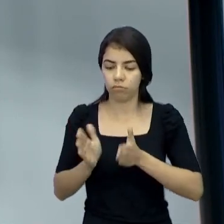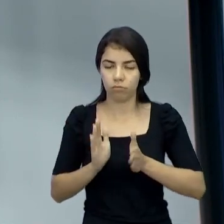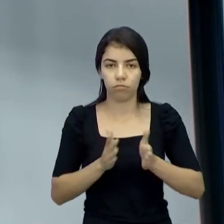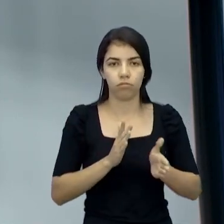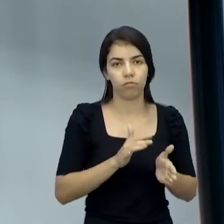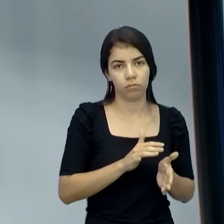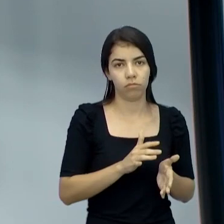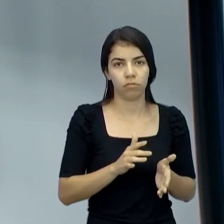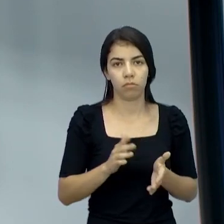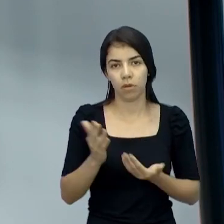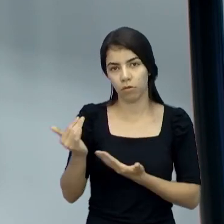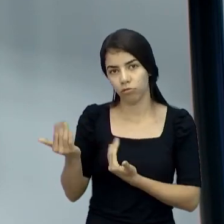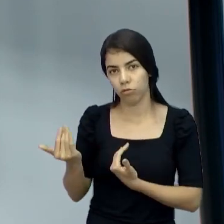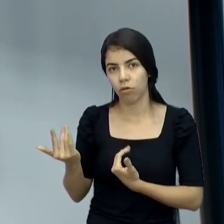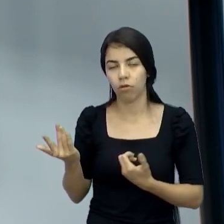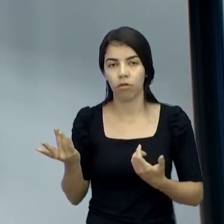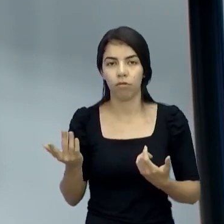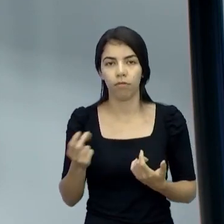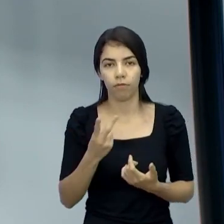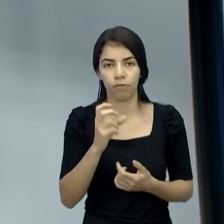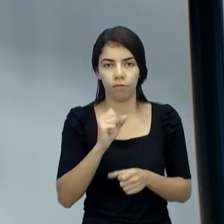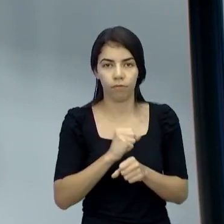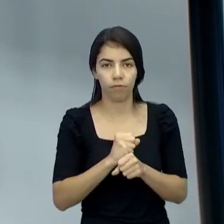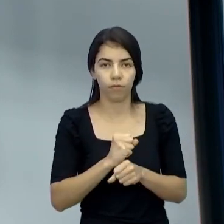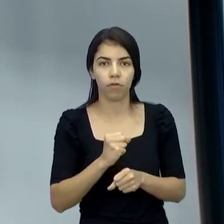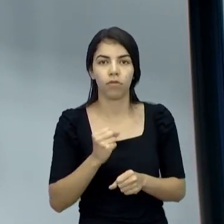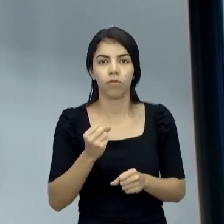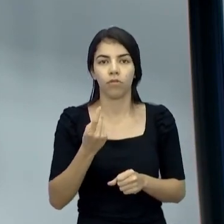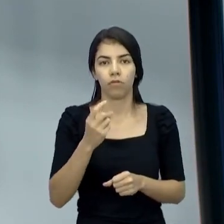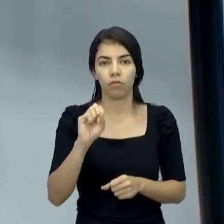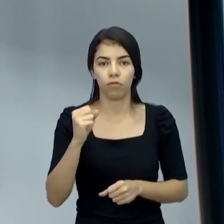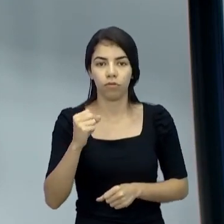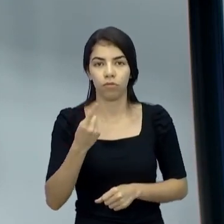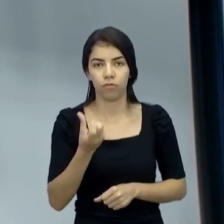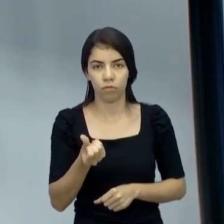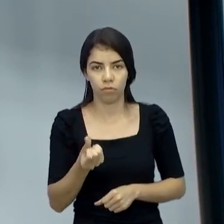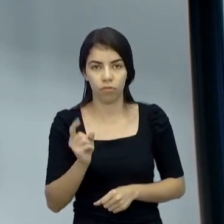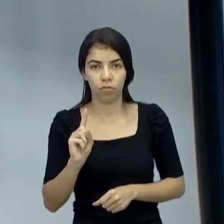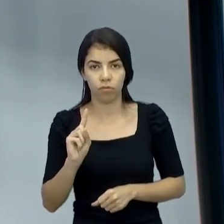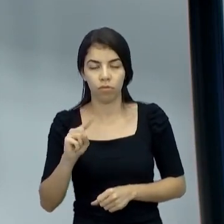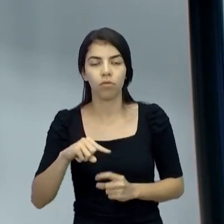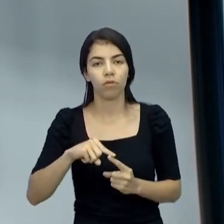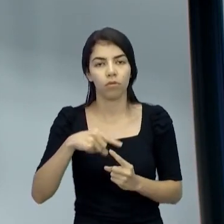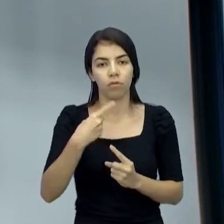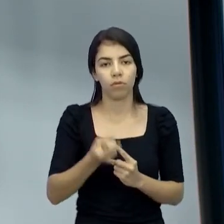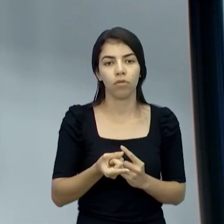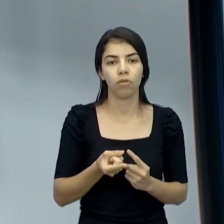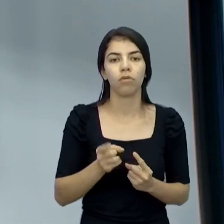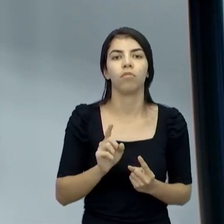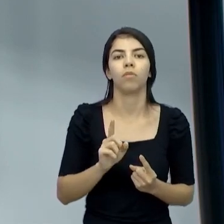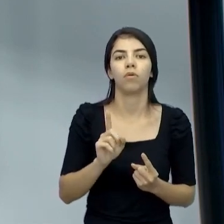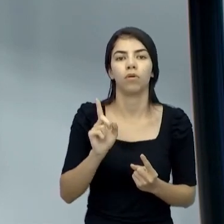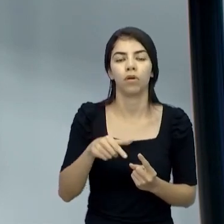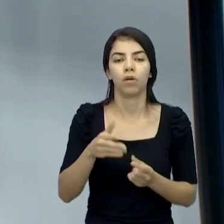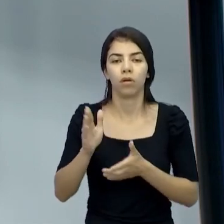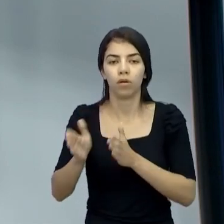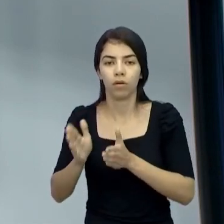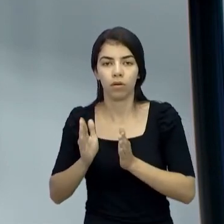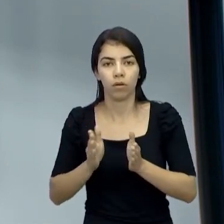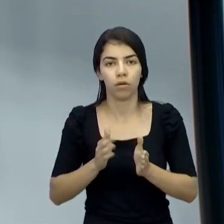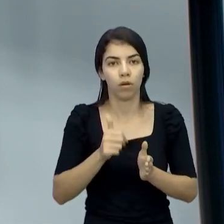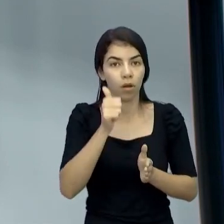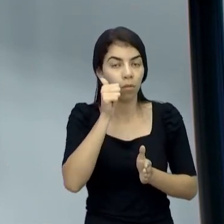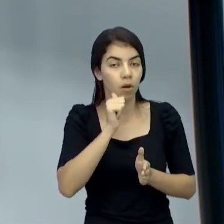Legal, tá? Jovens, tá? Entre 18 e 26 anos, aí aumenta. Posso separar por quê? Tá? Homens